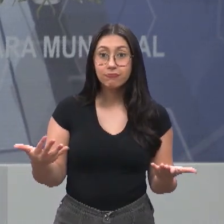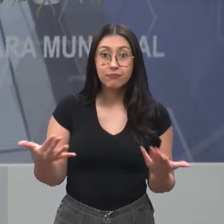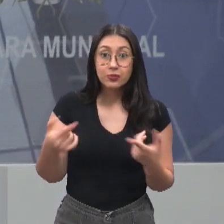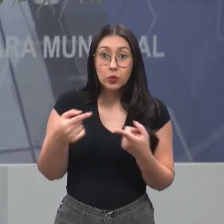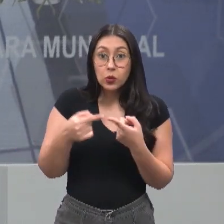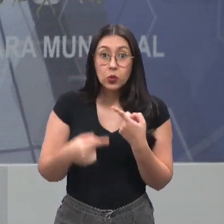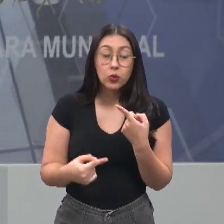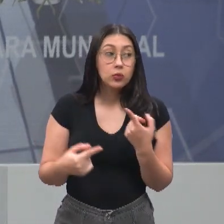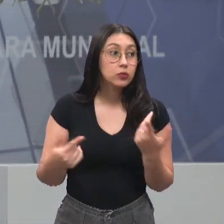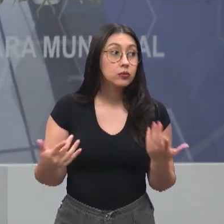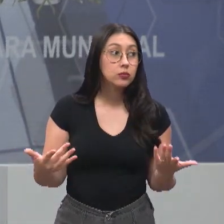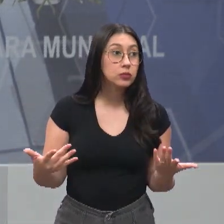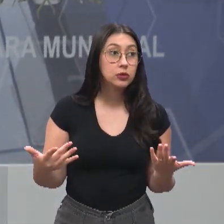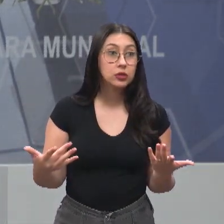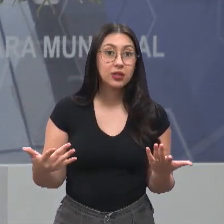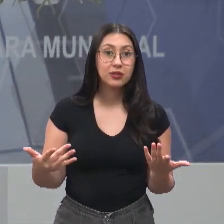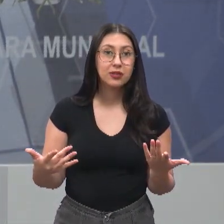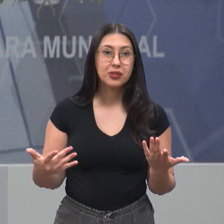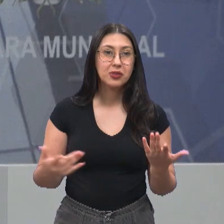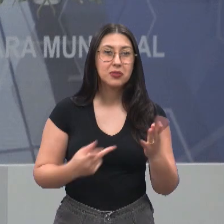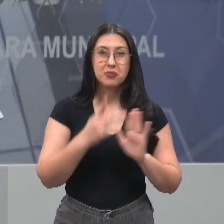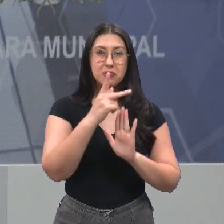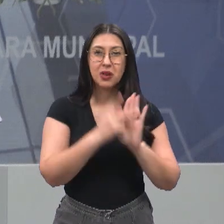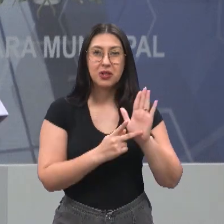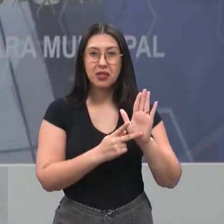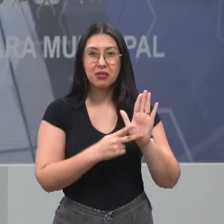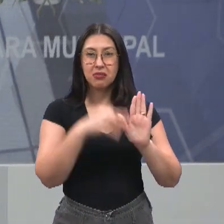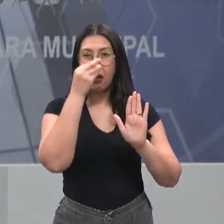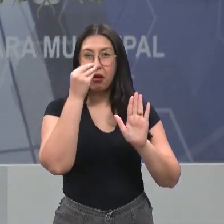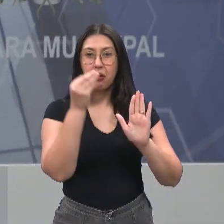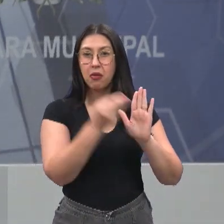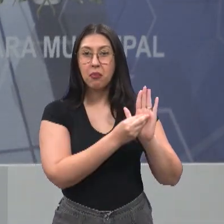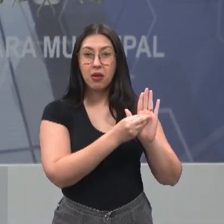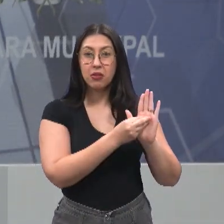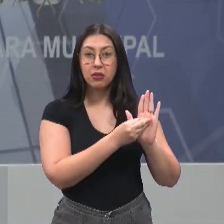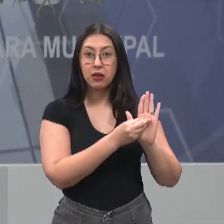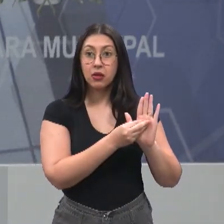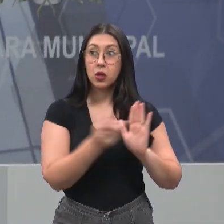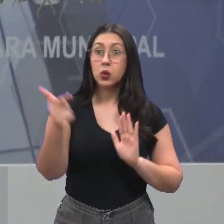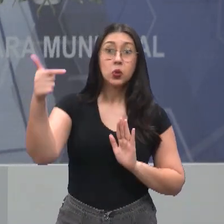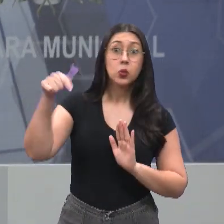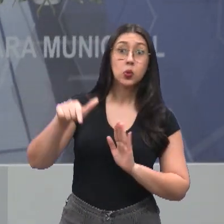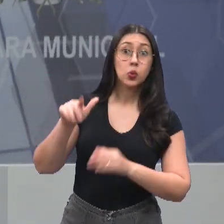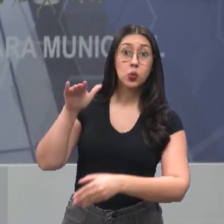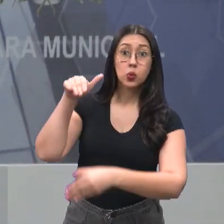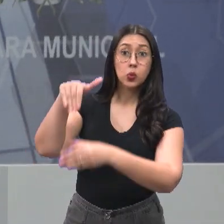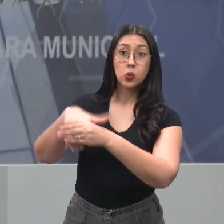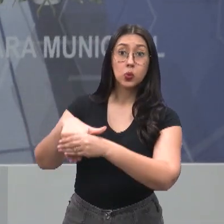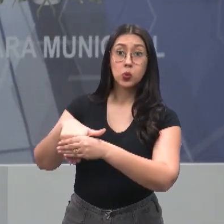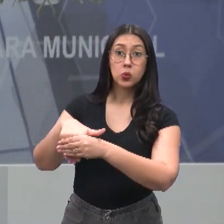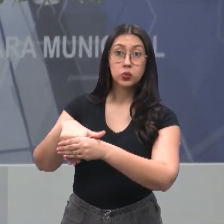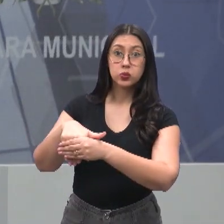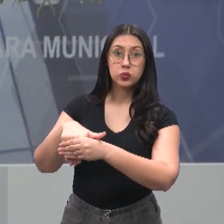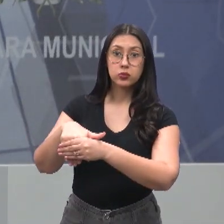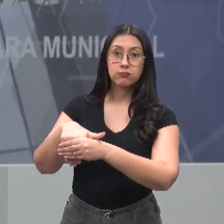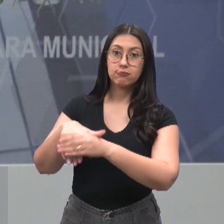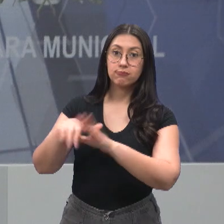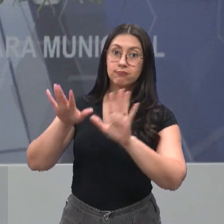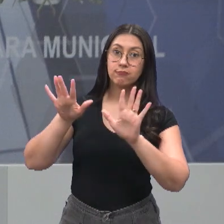você matar um projeto pronto para que seja outro a ter essa, vamos dizer